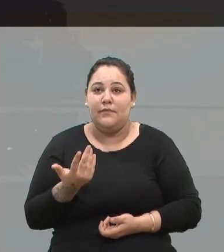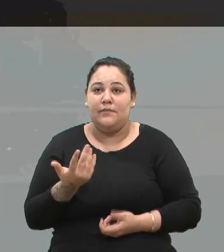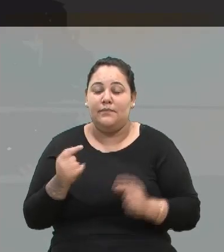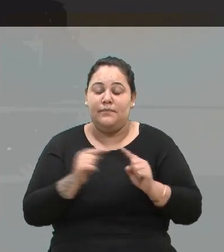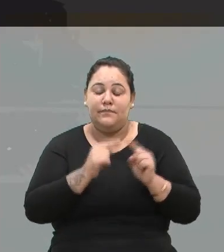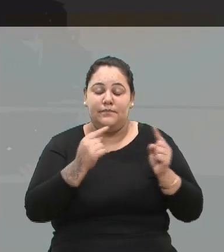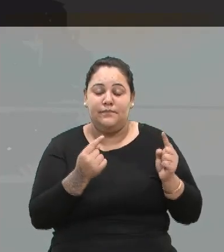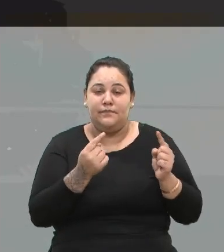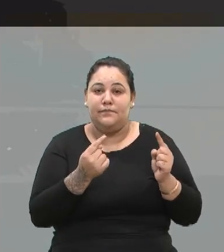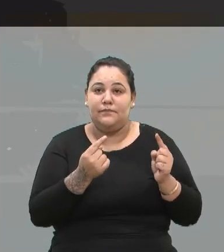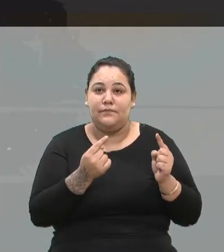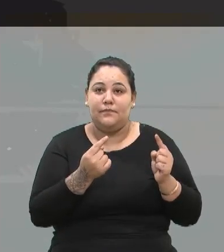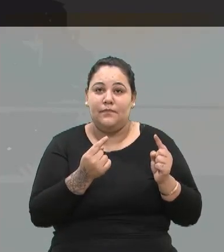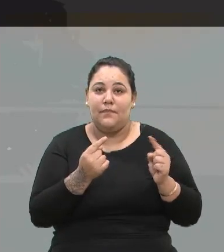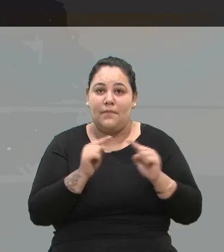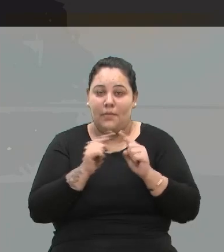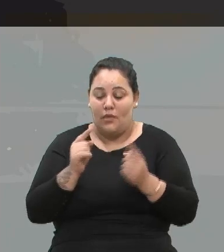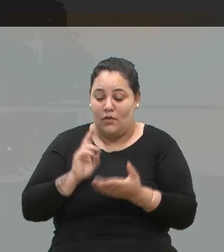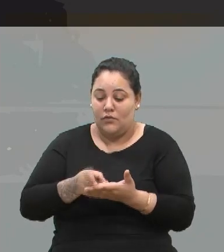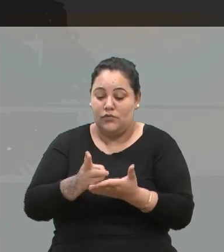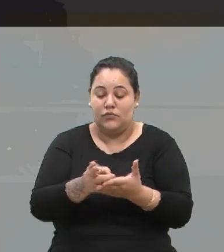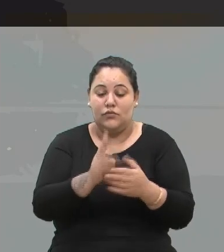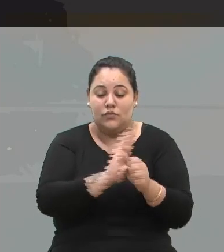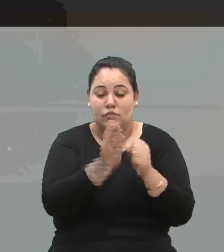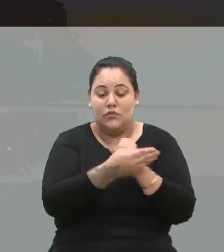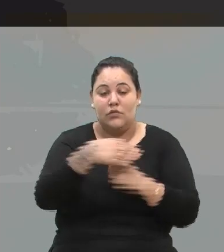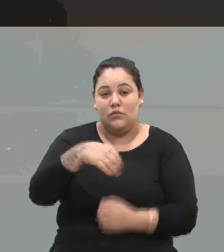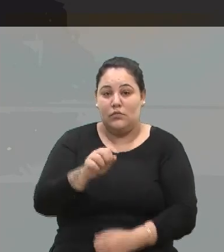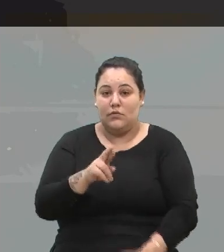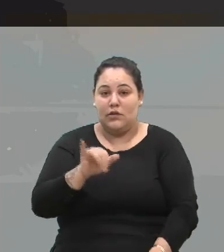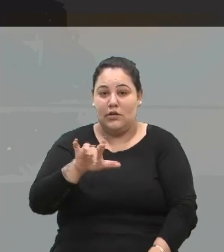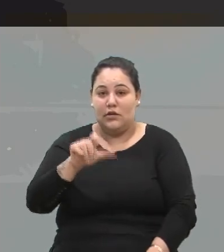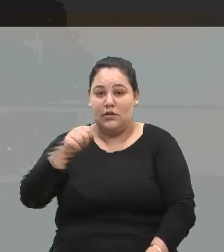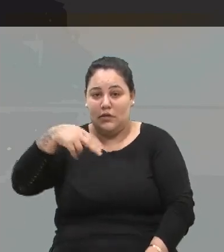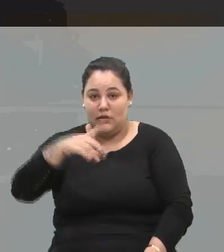Mas, continuando no bairro Marilã, a gente